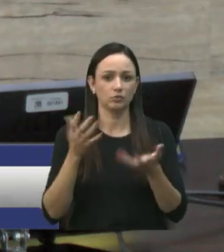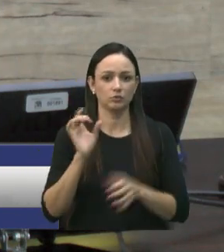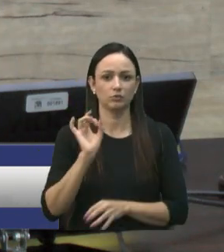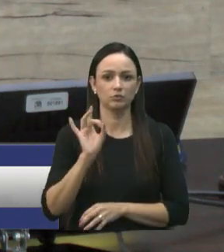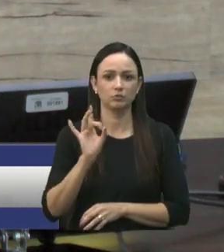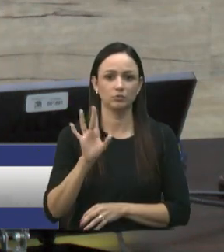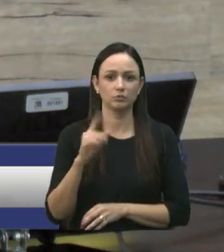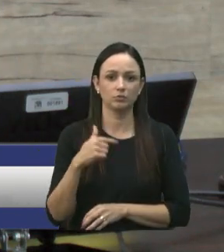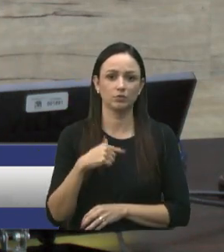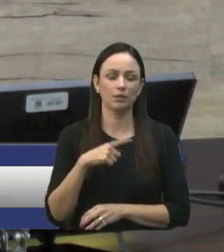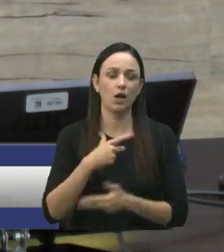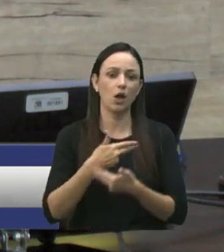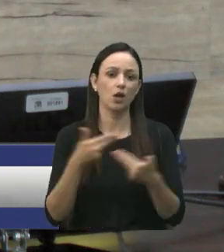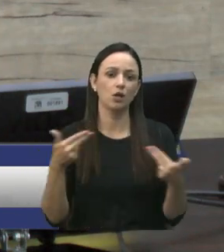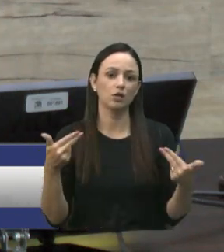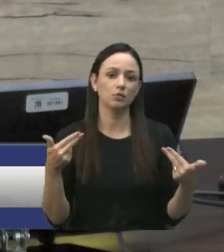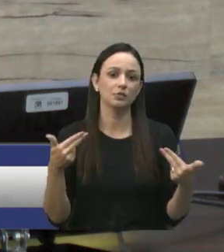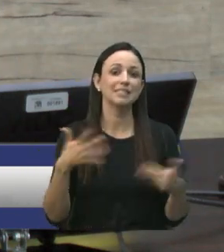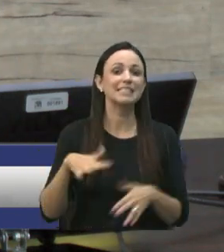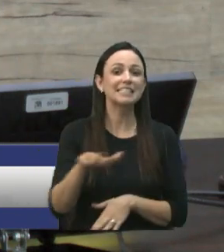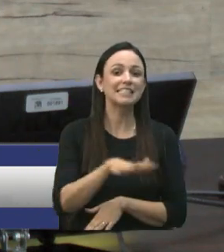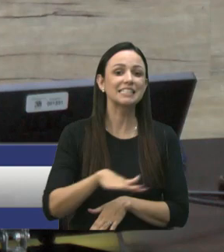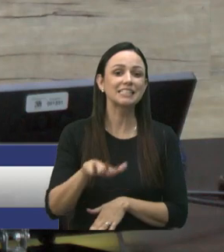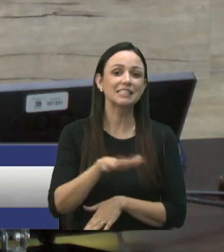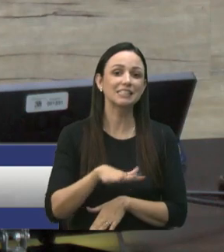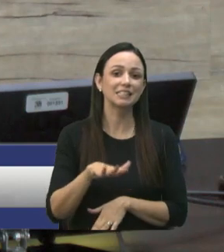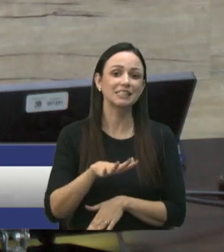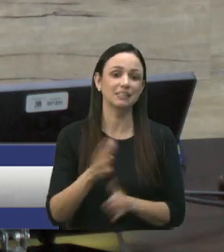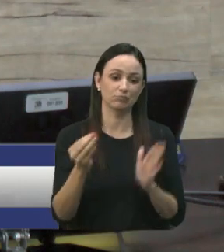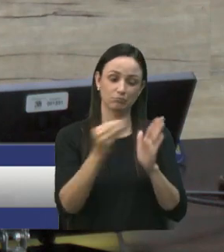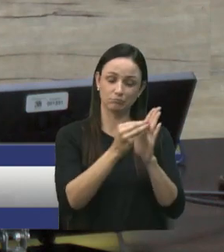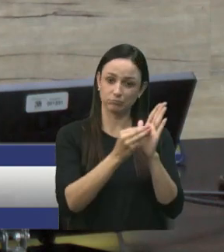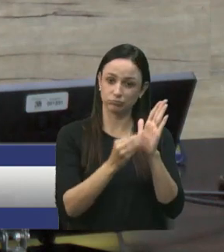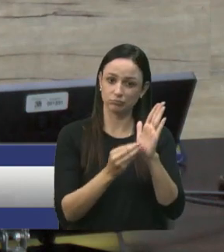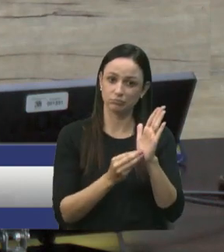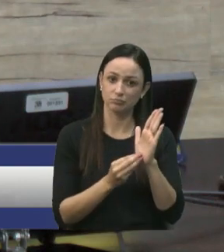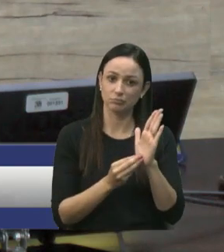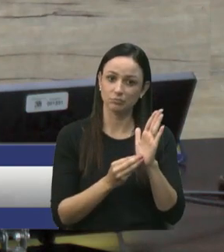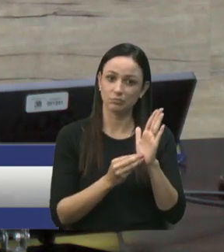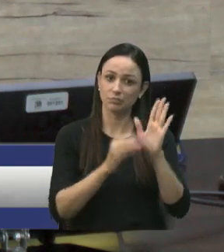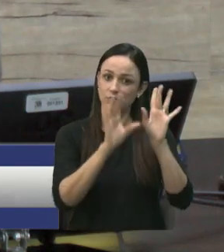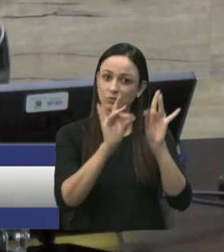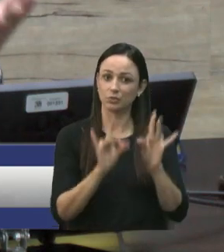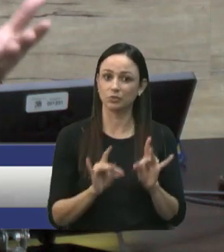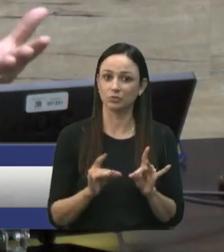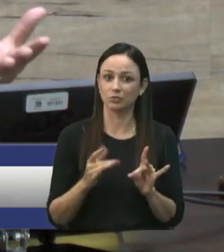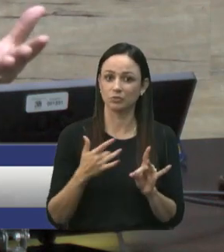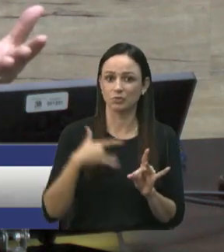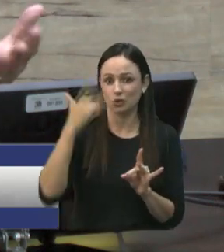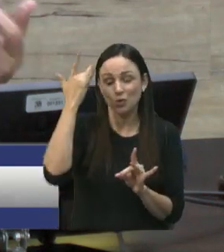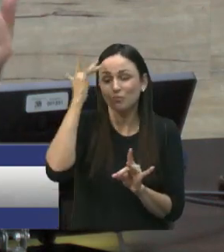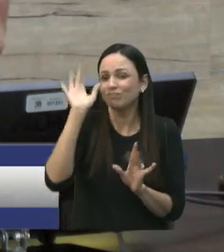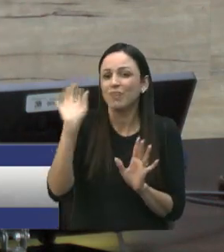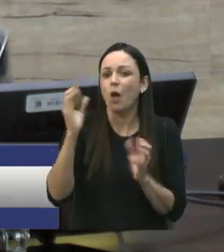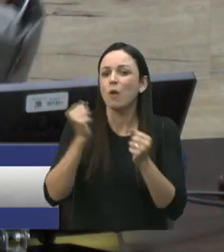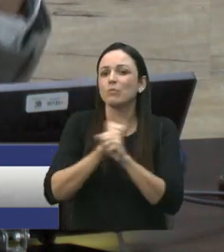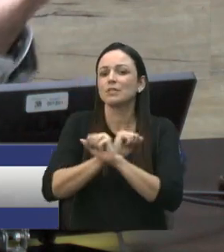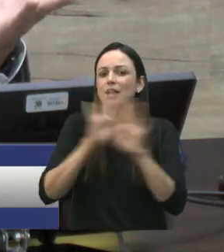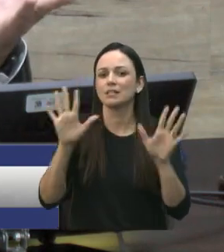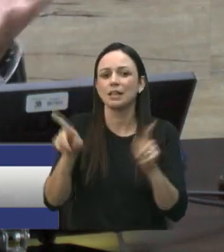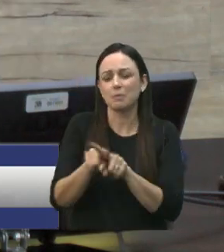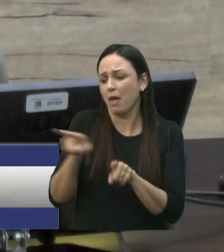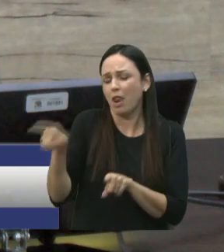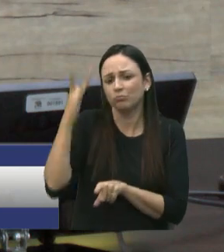nós temos coisas e situações que estão colocadas aí no detalhe do detalhe. Eu não sei esclarecer, e nem ele